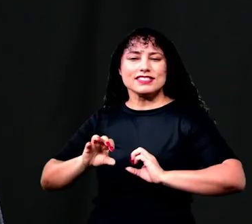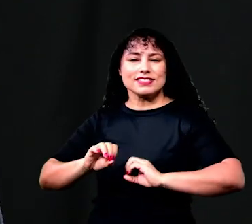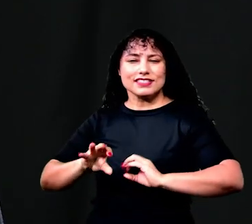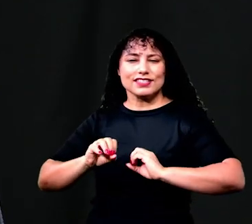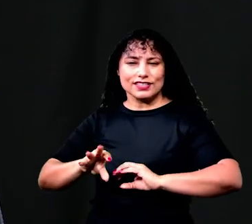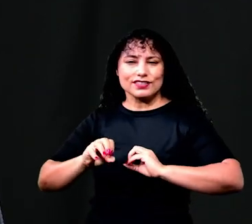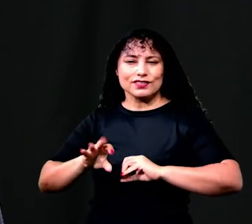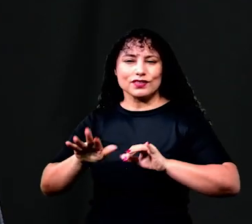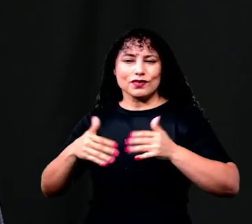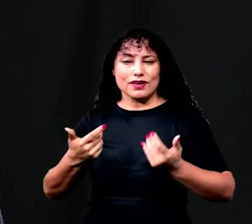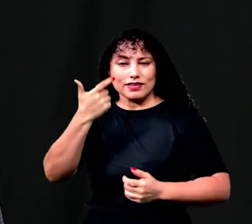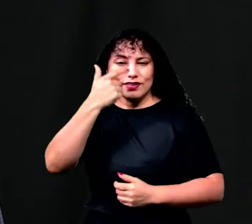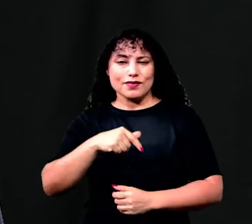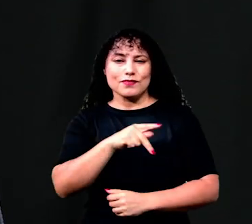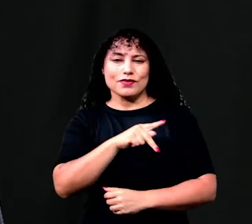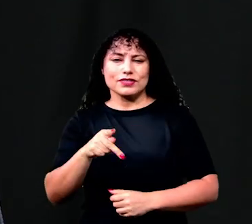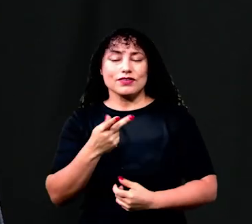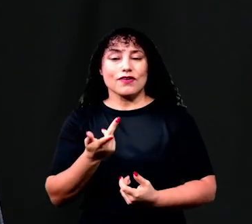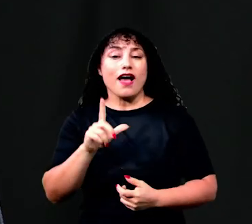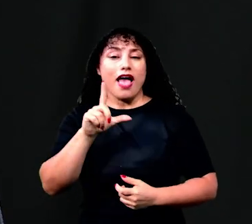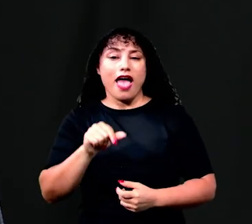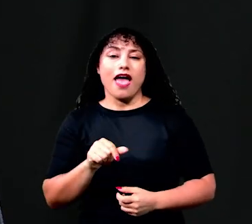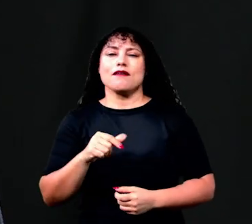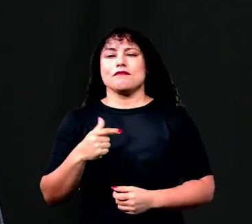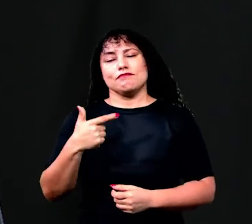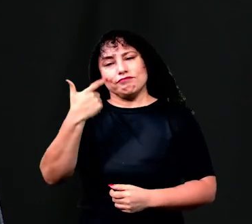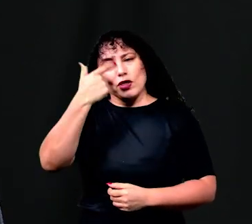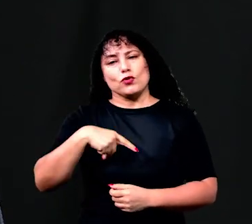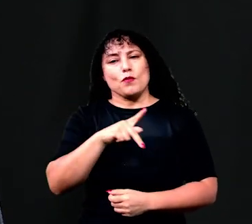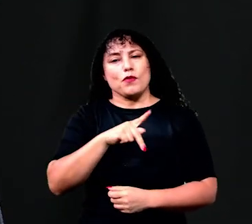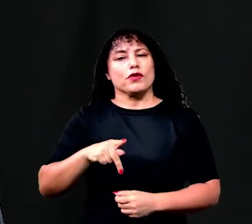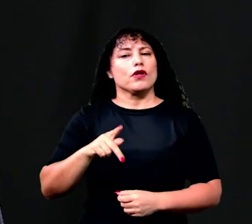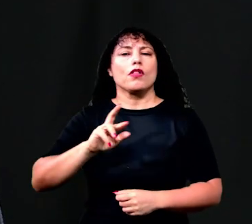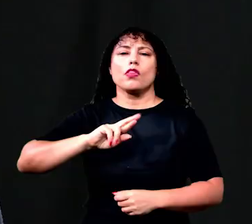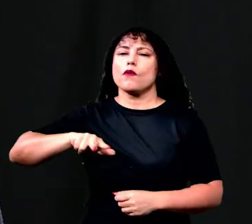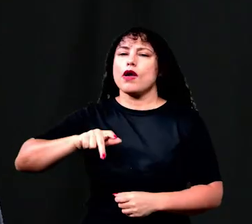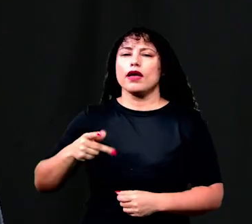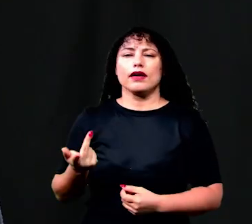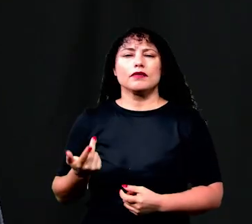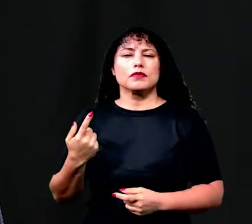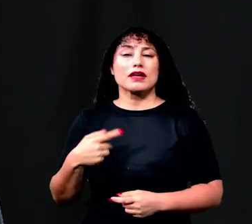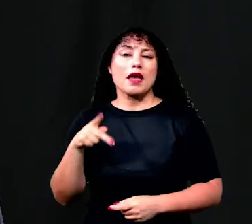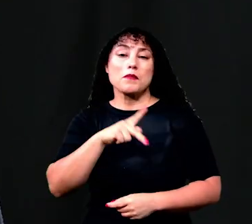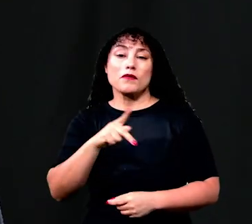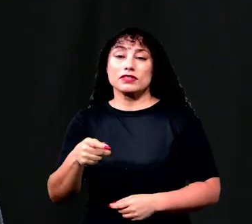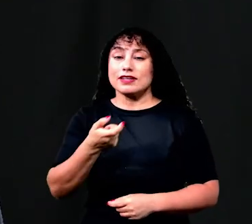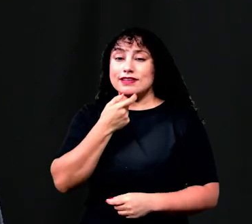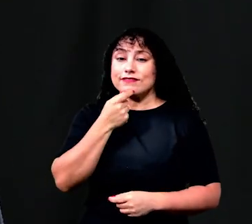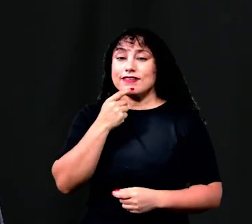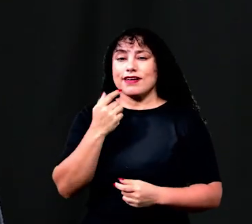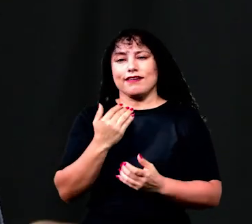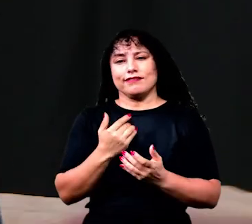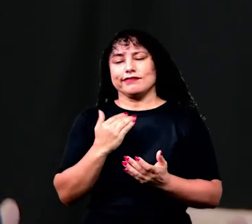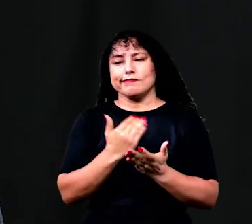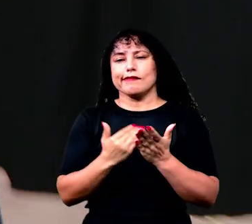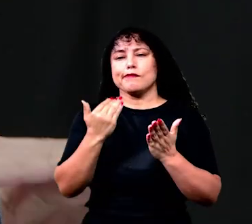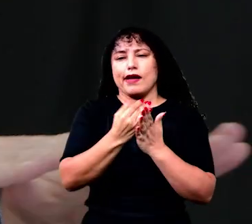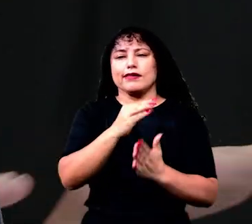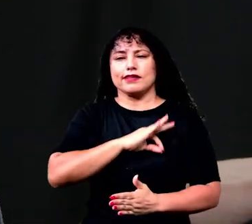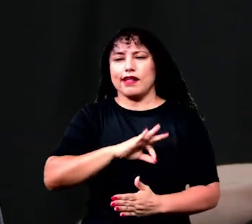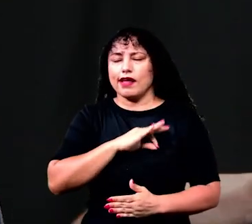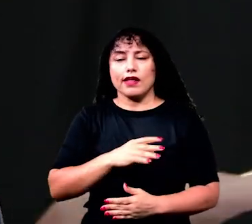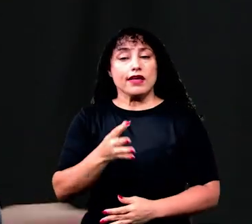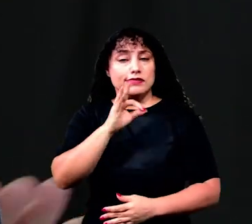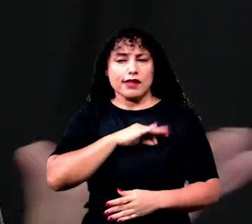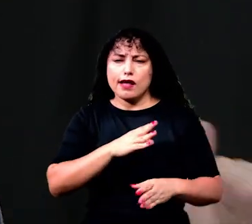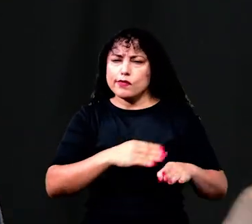do ensino, enquanto professor, o nosso cargo é professor, né, não é porque é professor de inglês que vai ganhar a mais,